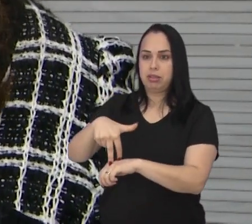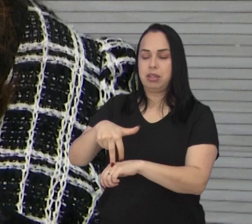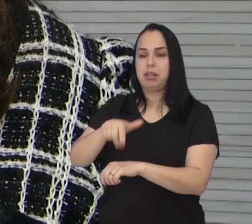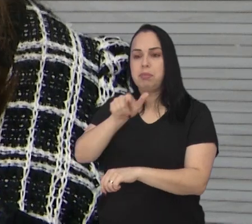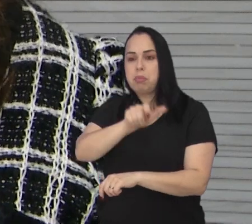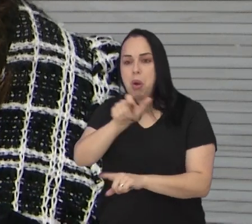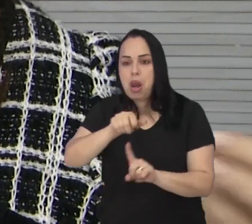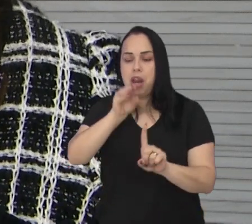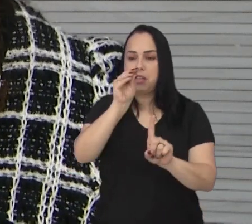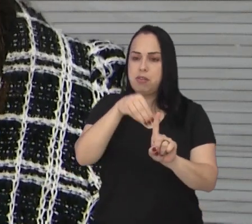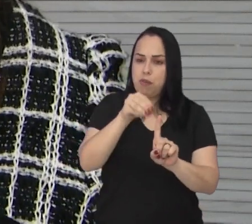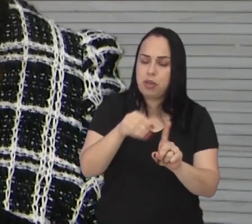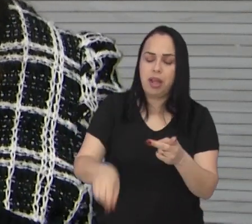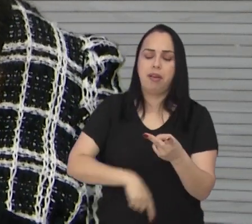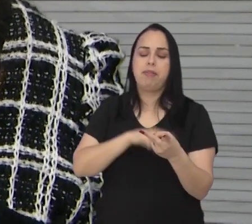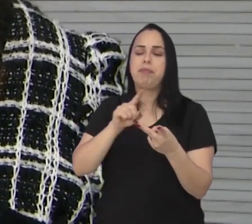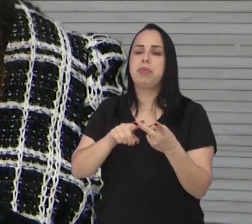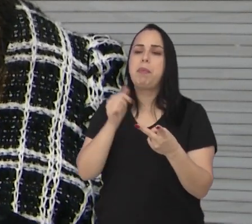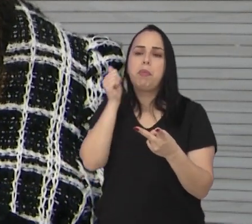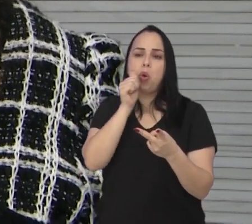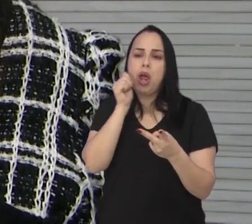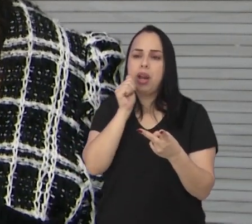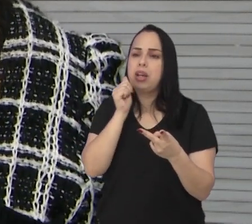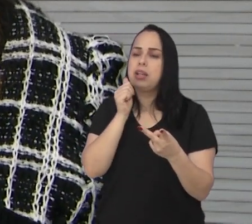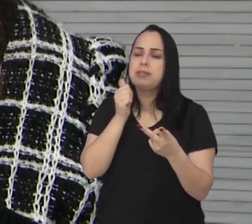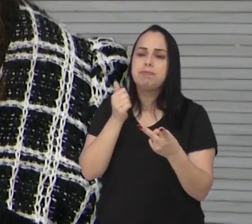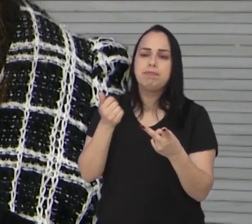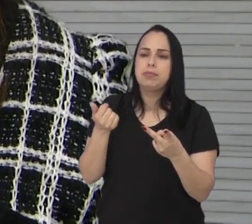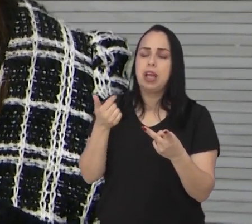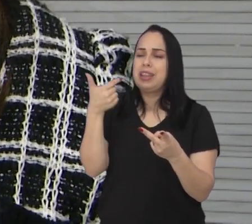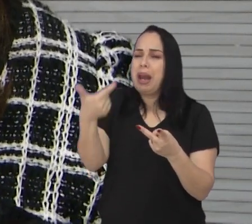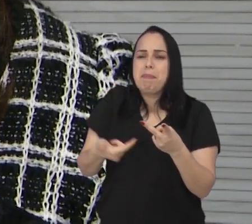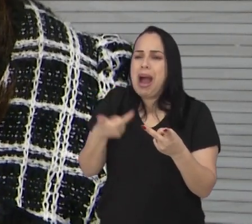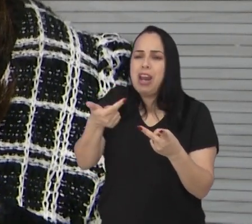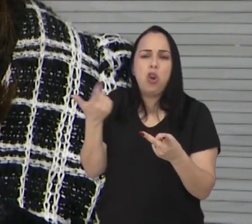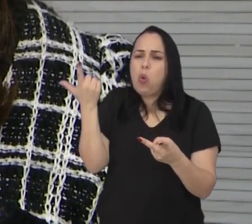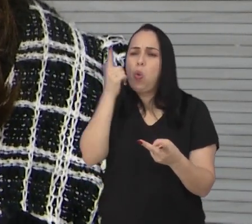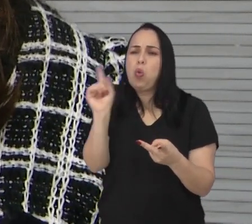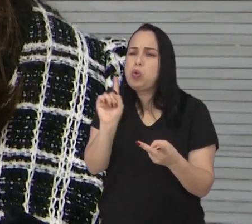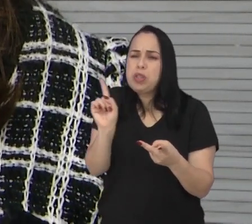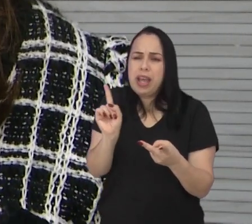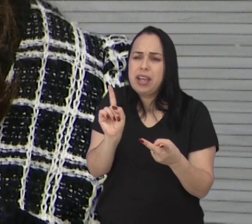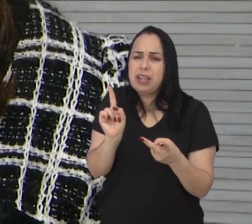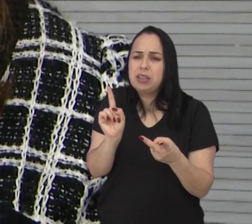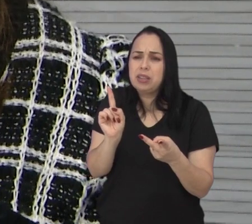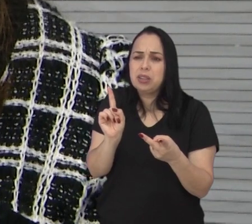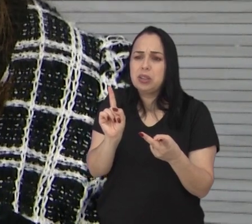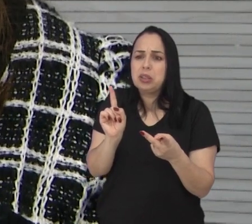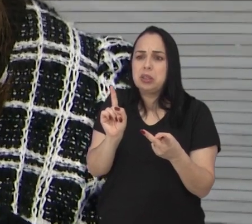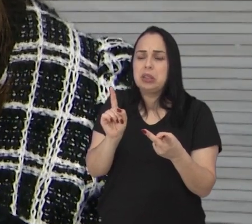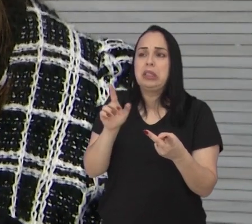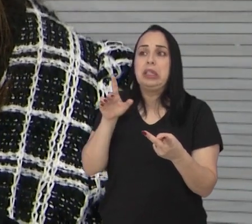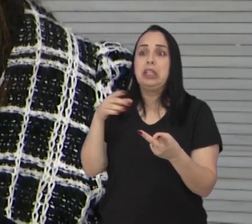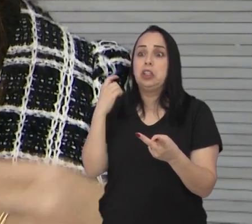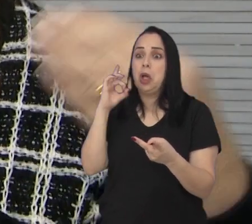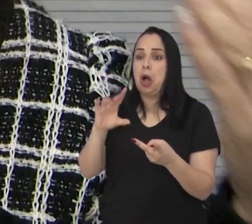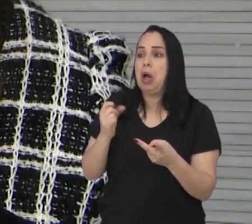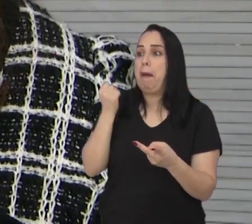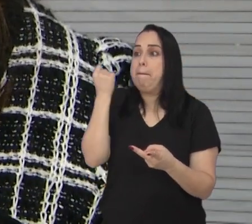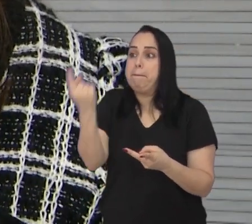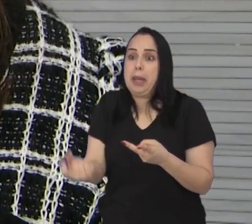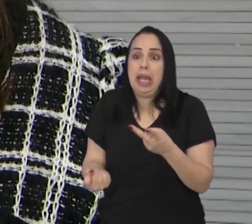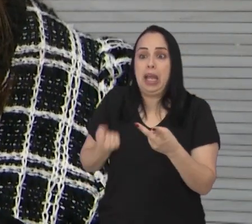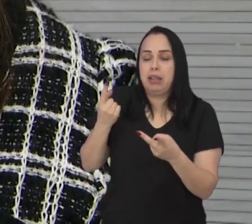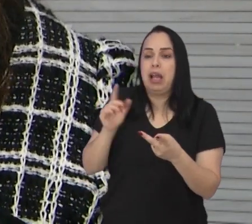então mulheres de vulnerabilidade mulheres que não conseguem e um trabalho eh fixo em alguma